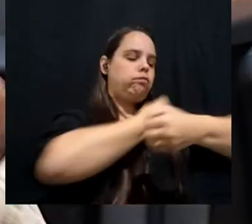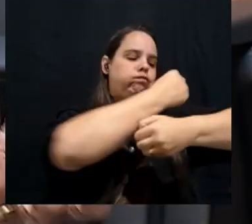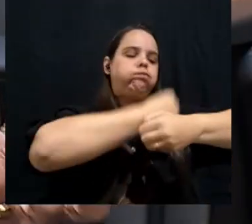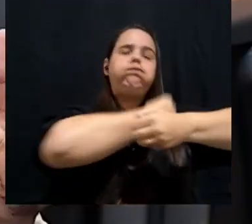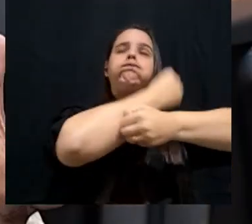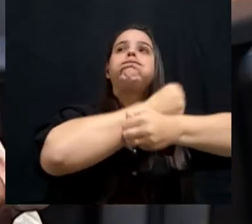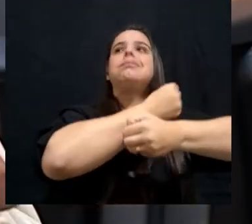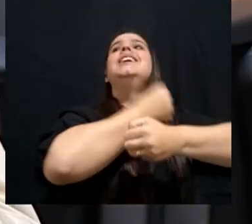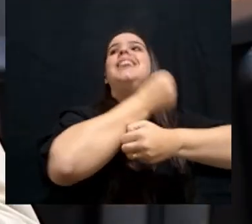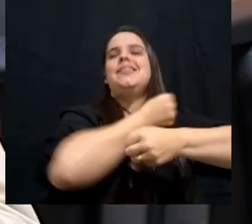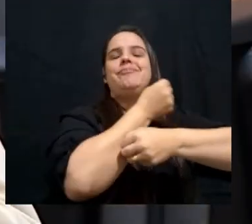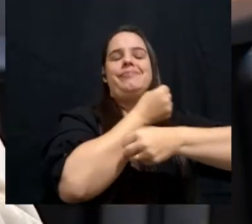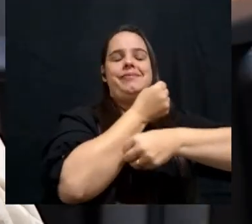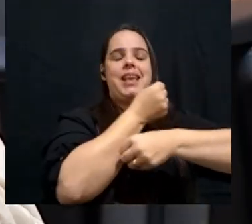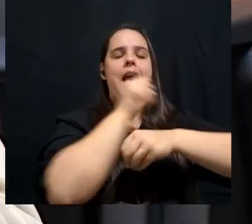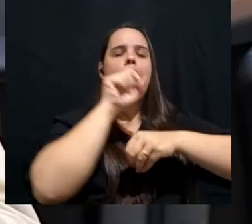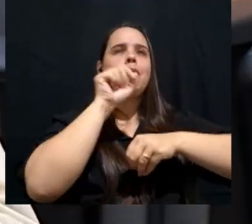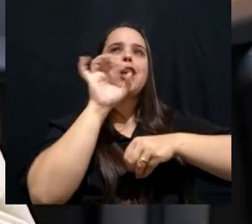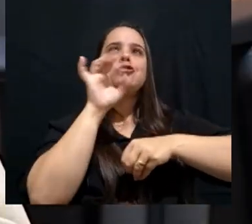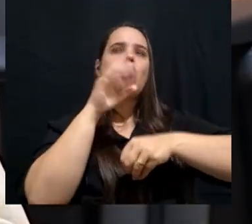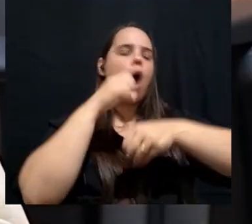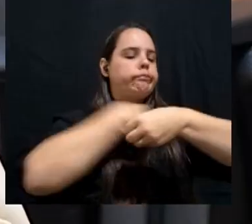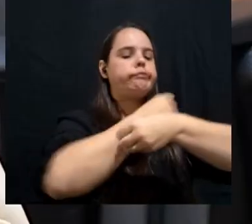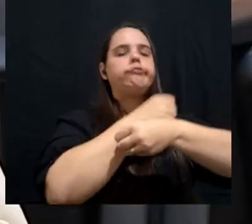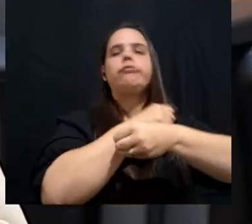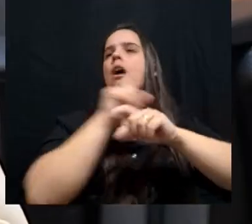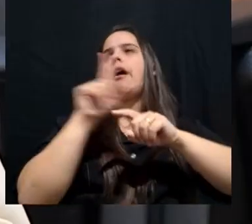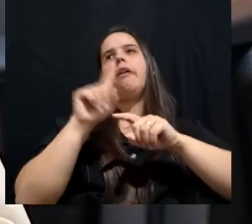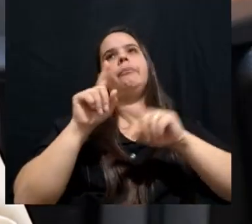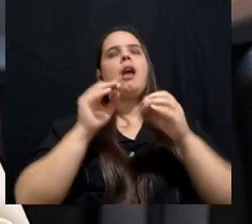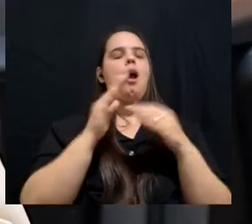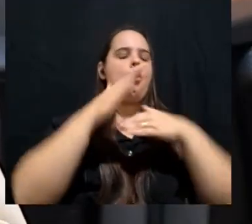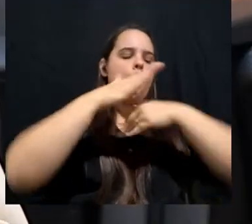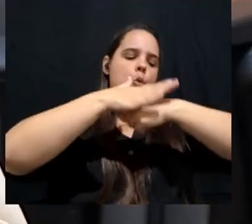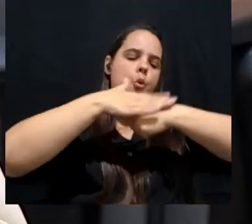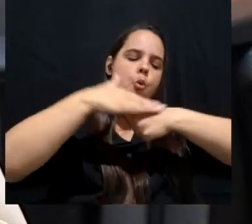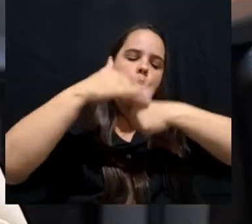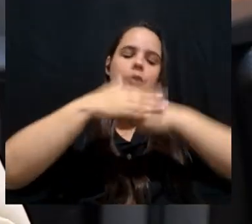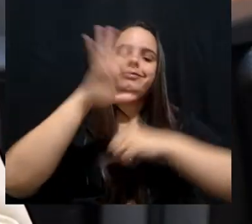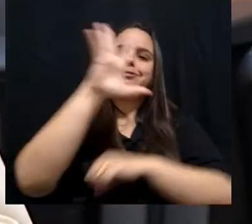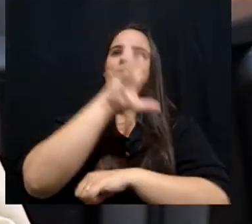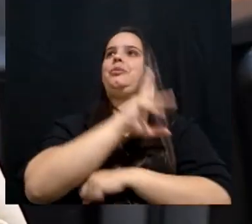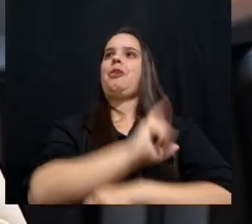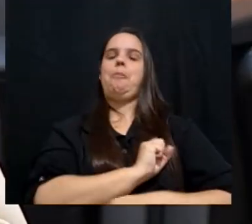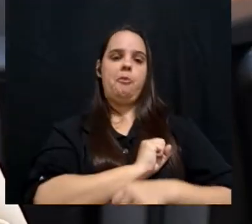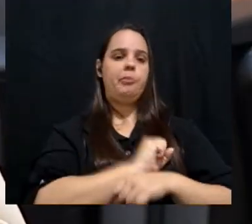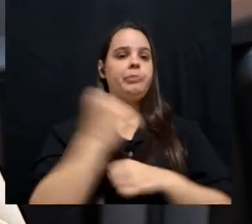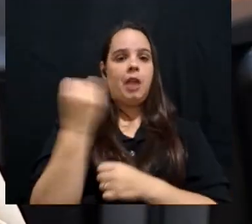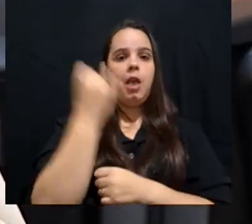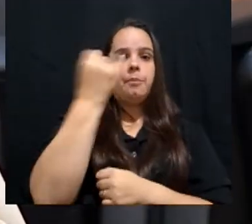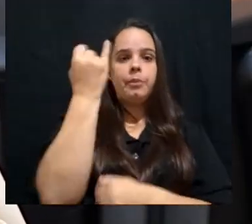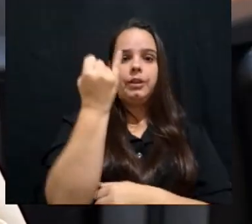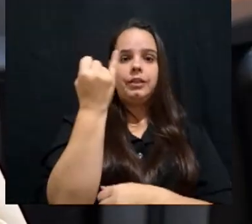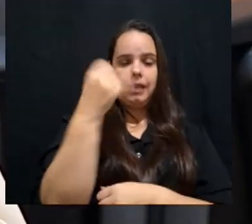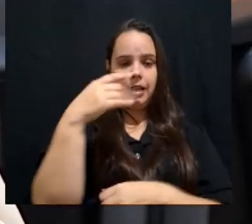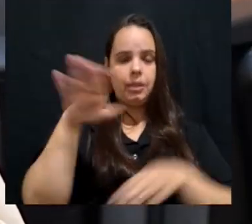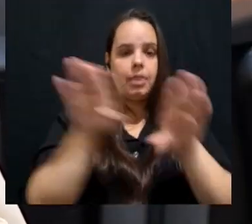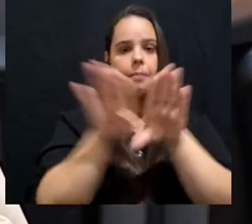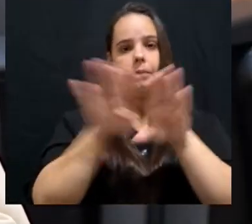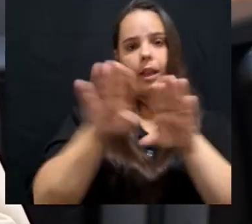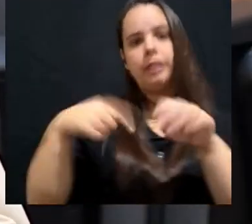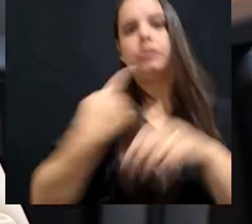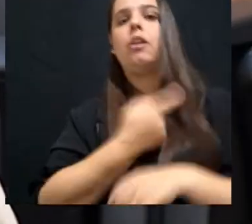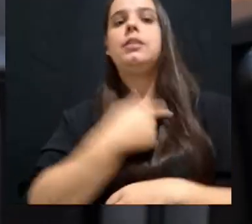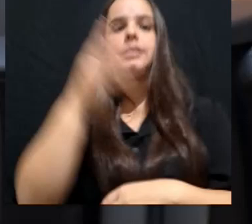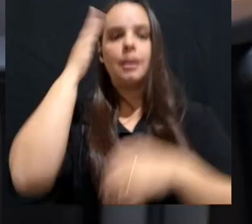o carinho, né? A dedicação dessas profissionais. E é importante também ressaltar que nós estamos falando de uma categoria